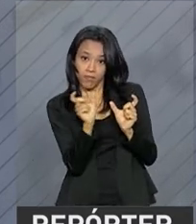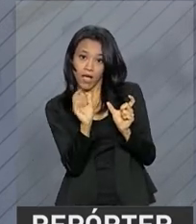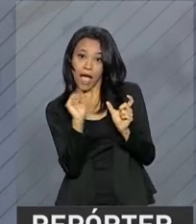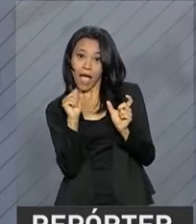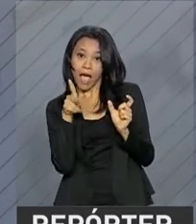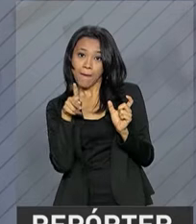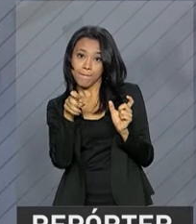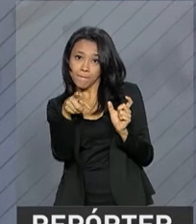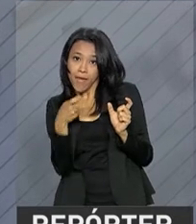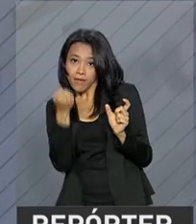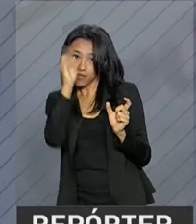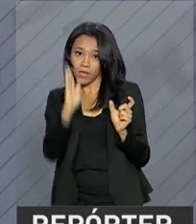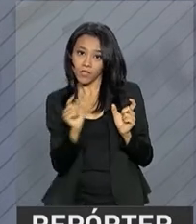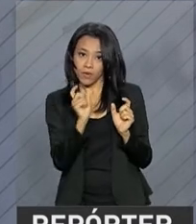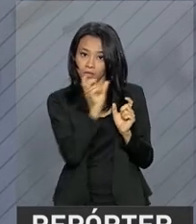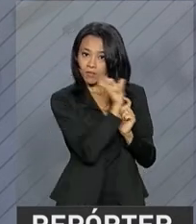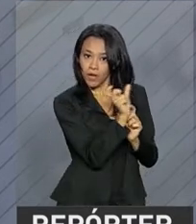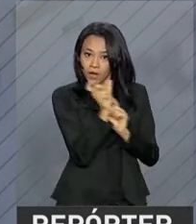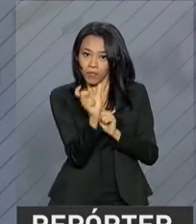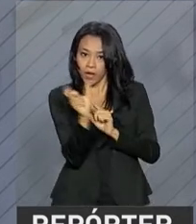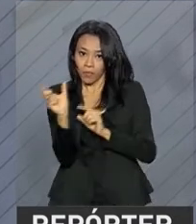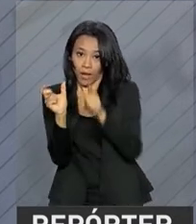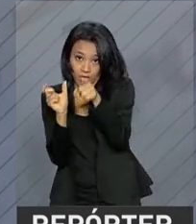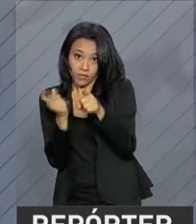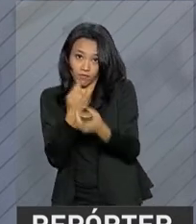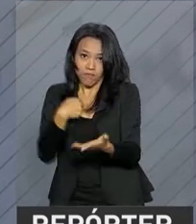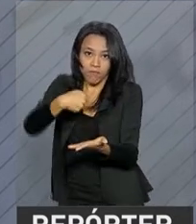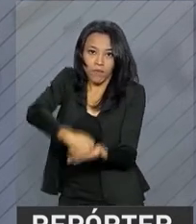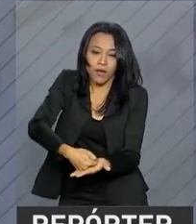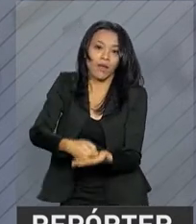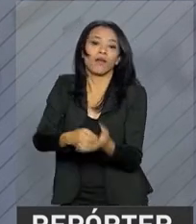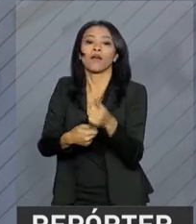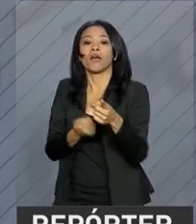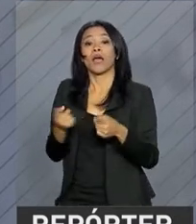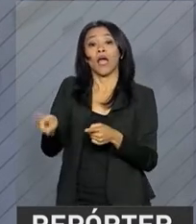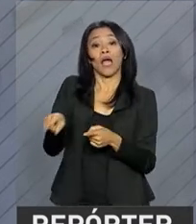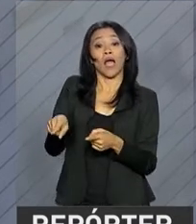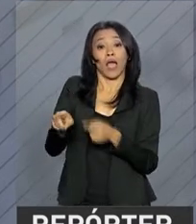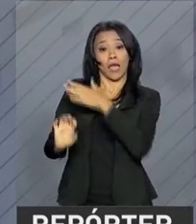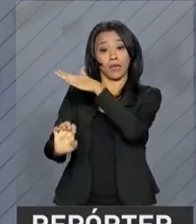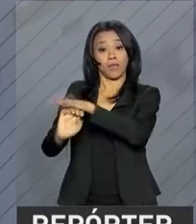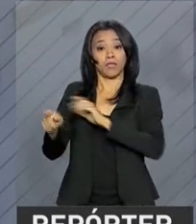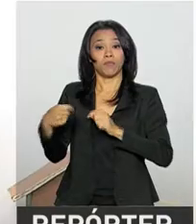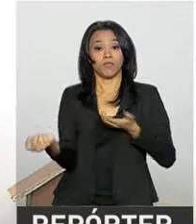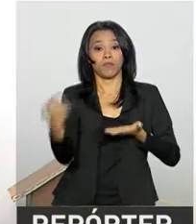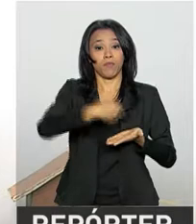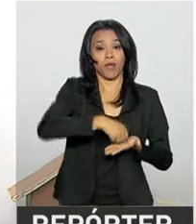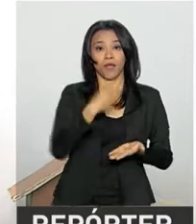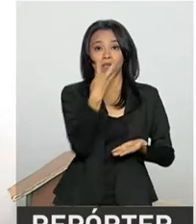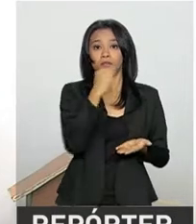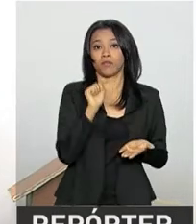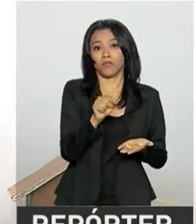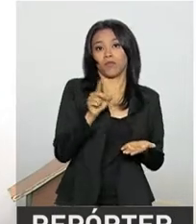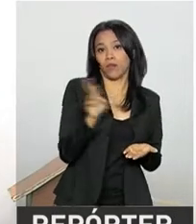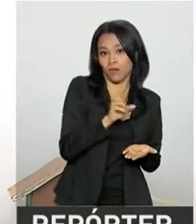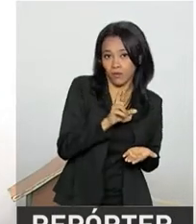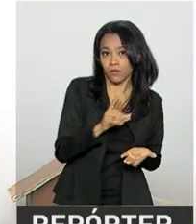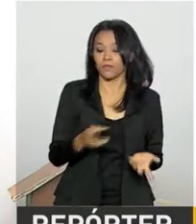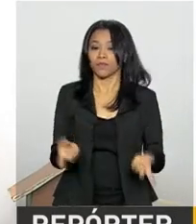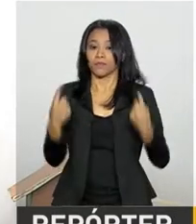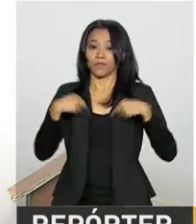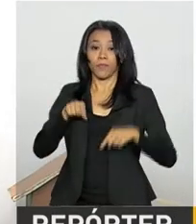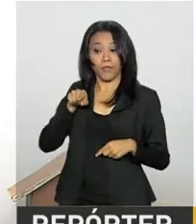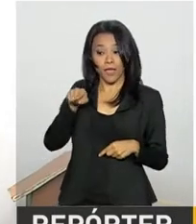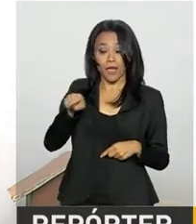pela apex brasil a empresa terá que bancar uma contrapartida de três mil reais essa contrapartida das empresas